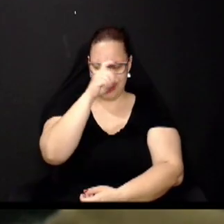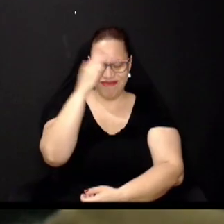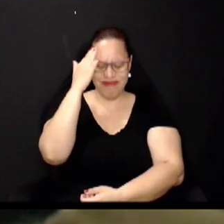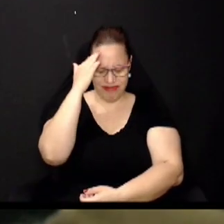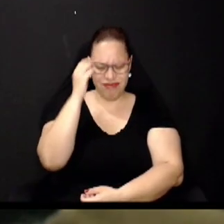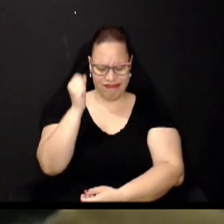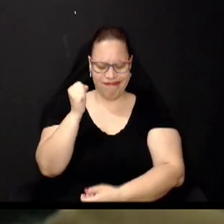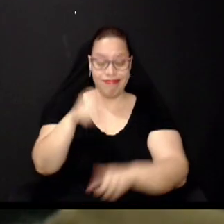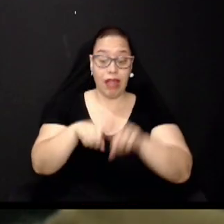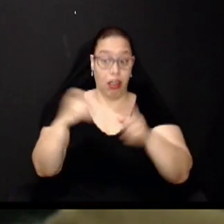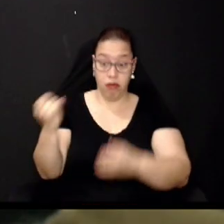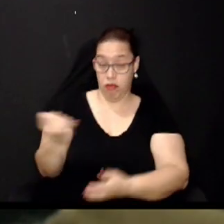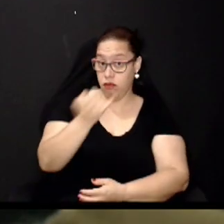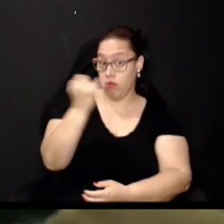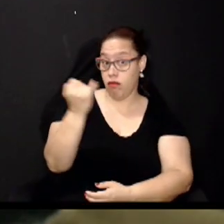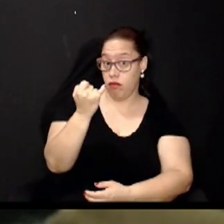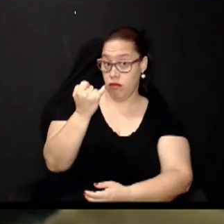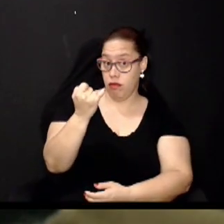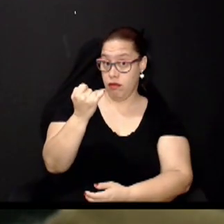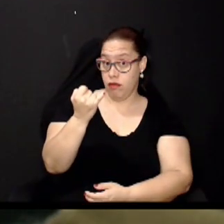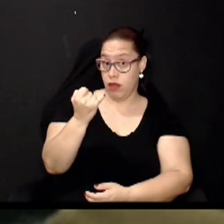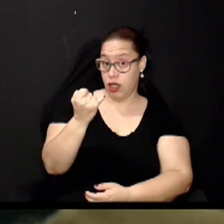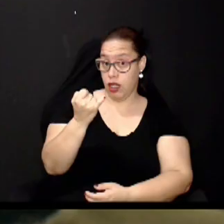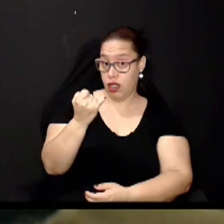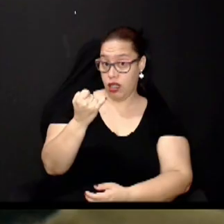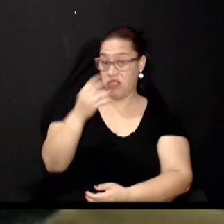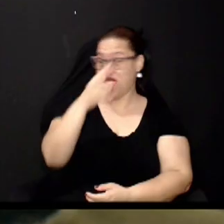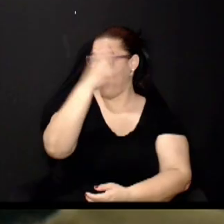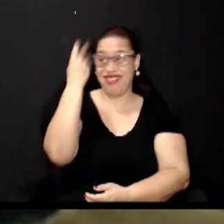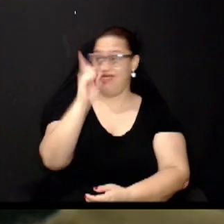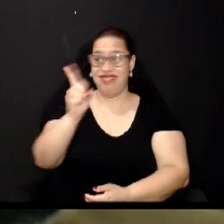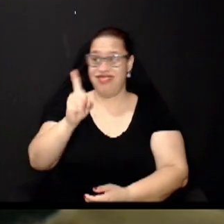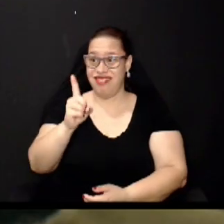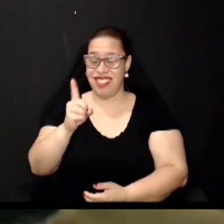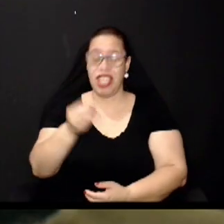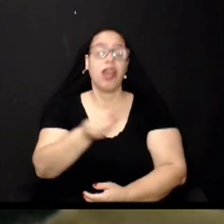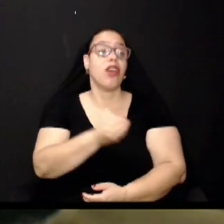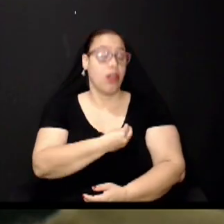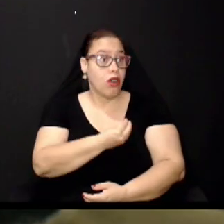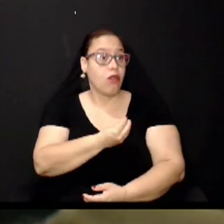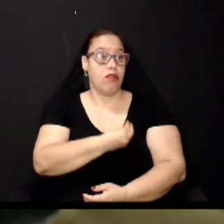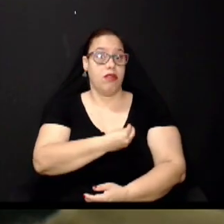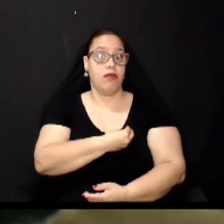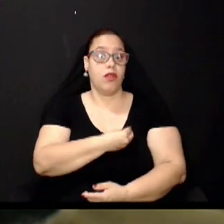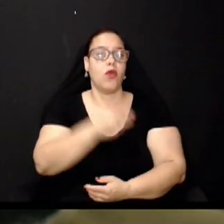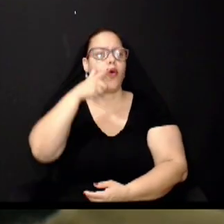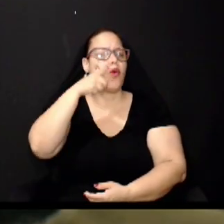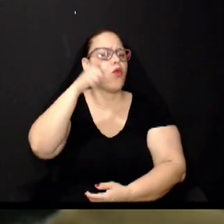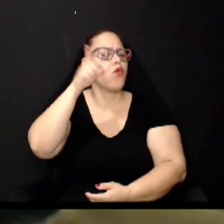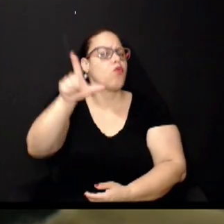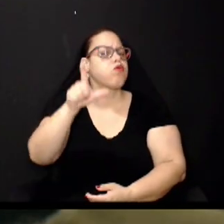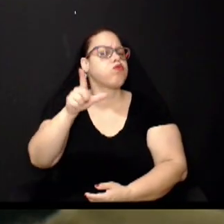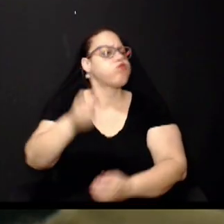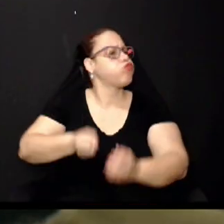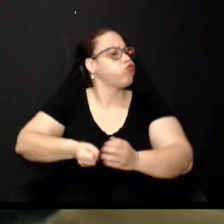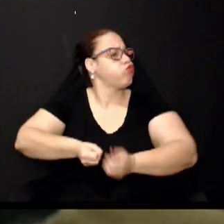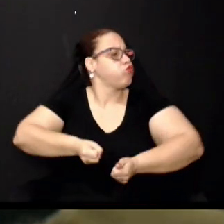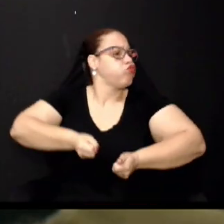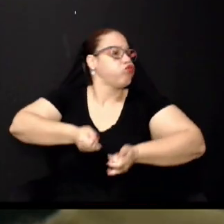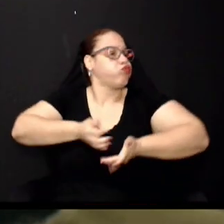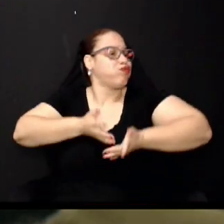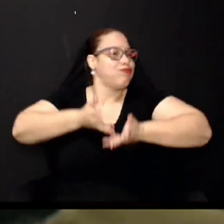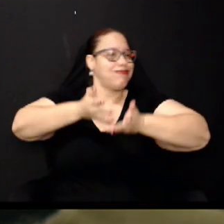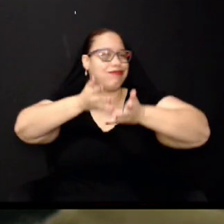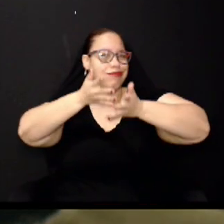importante falar, A gente não deve se calar. E aí, se você passou por uma situação dessa, se você conseguiu ressurgir como uma fênix, conta